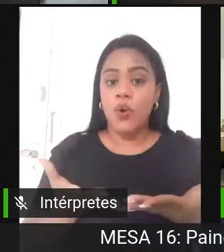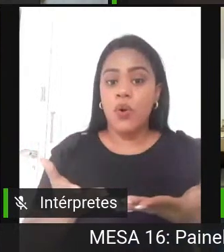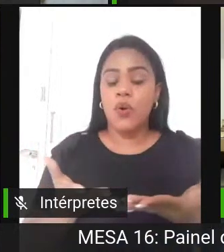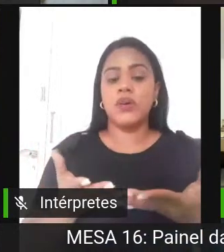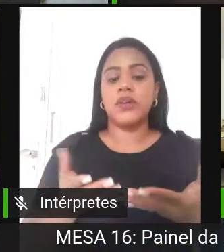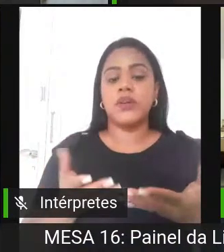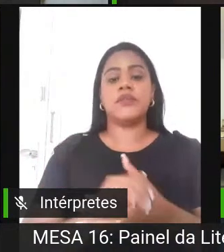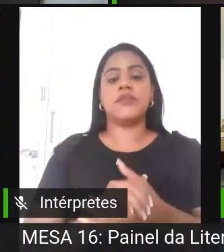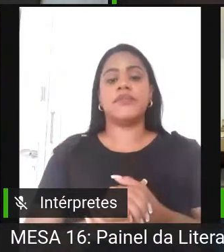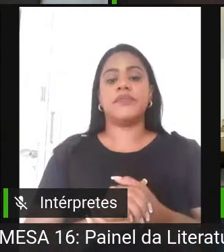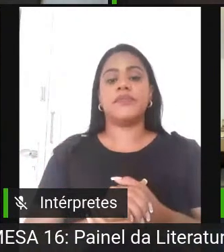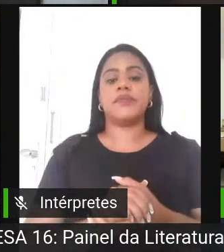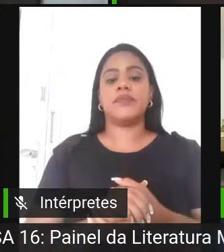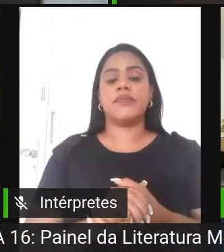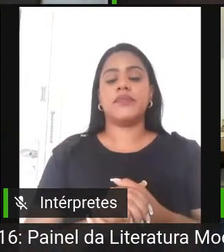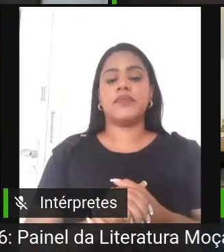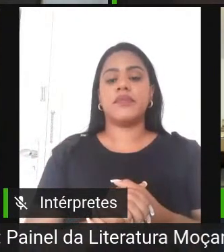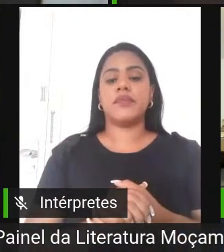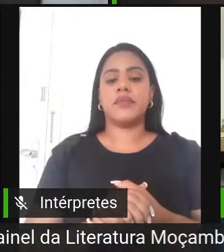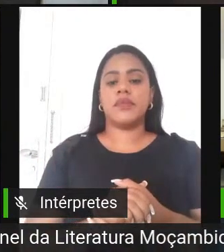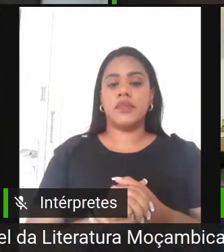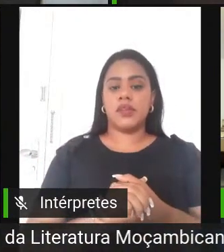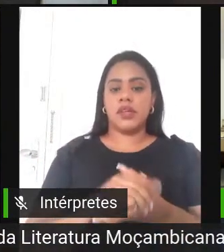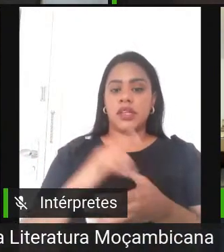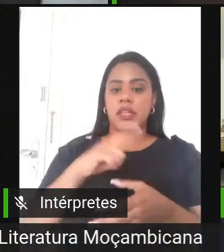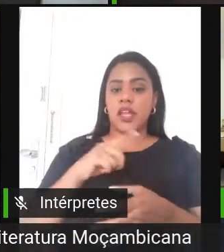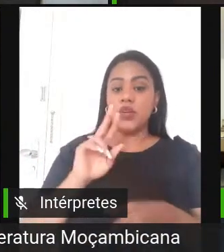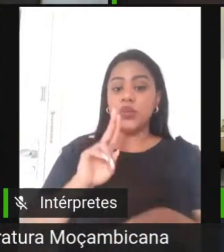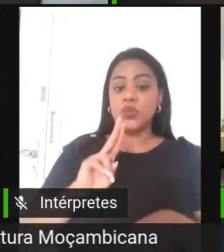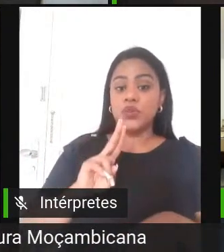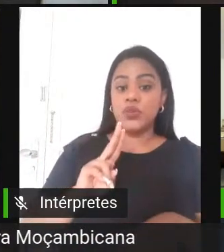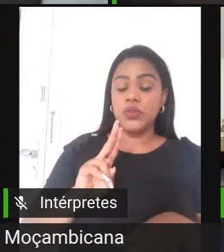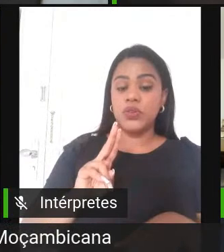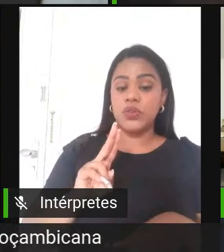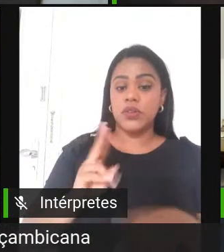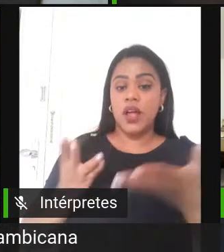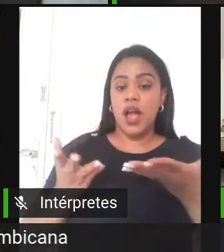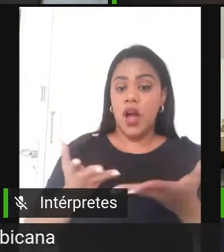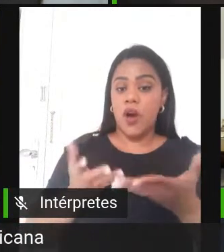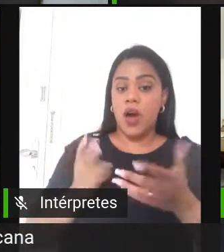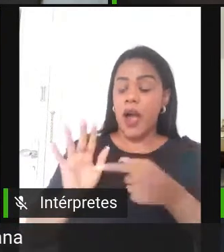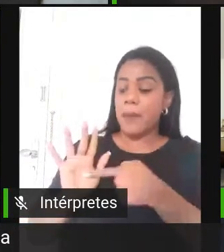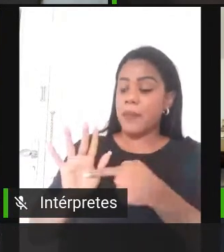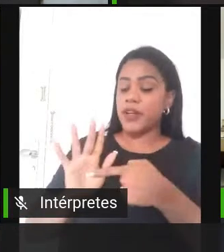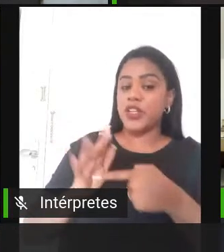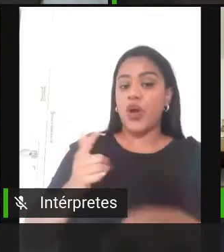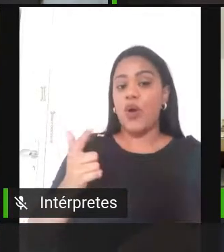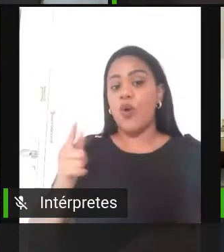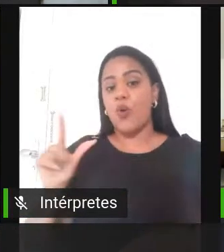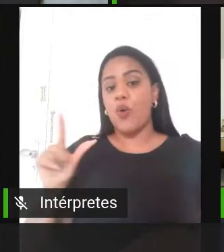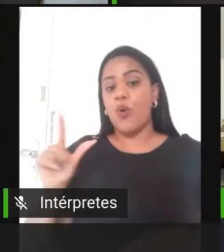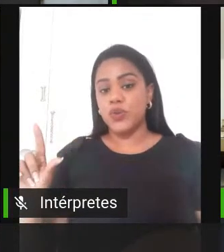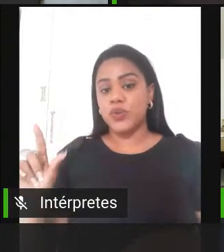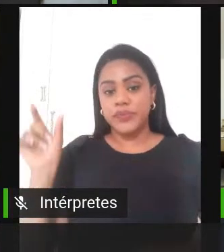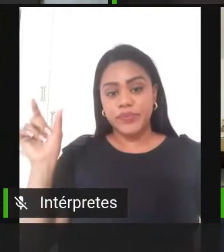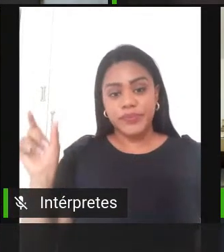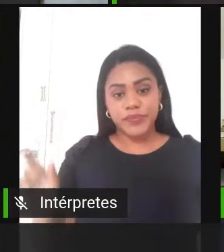Remédios. E vou agora passar a apresentar os escritores, os nossos convidados